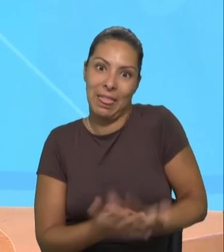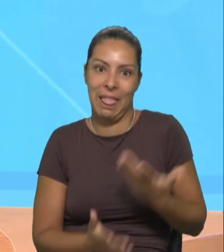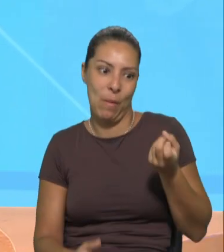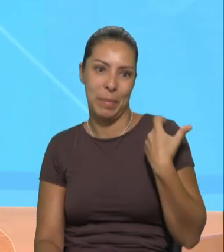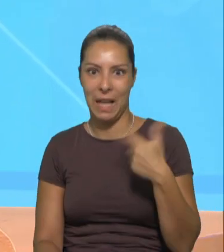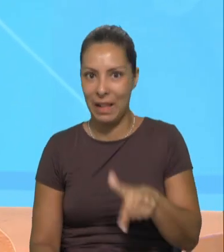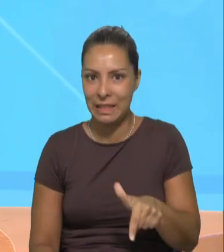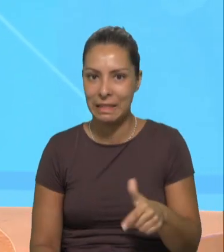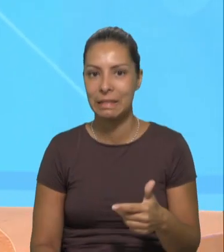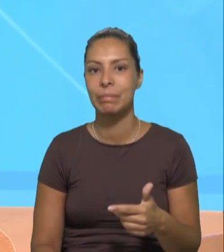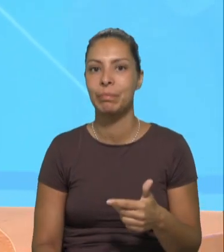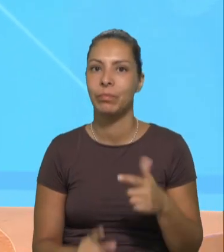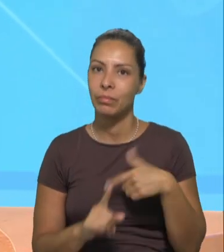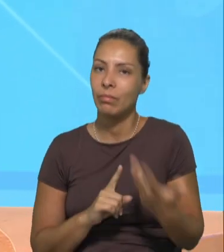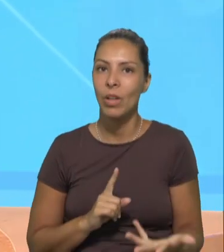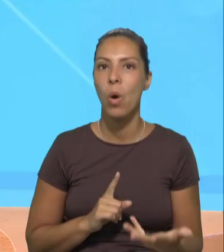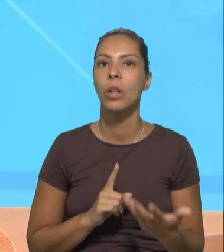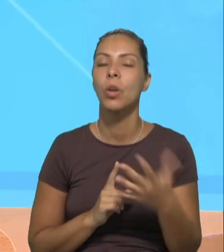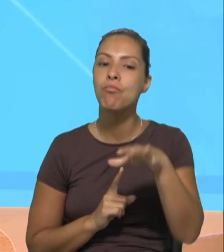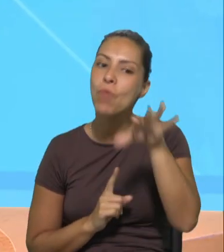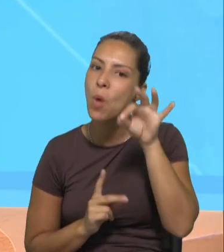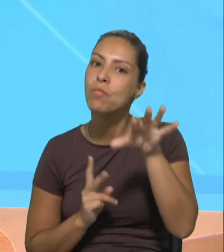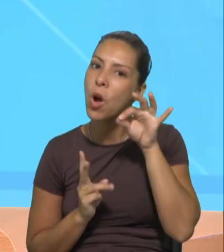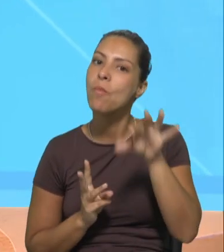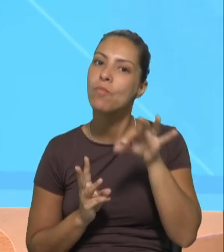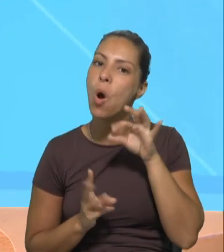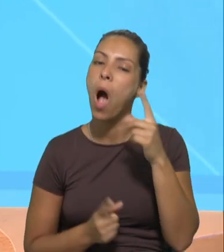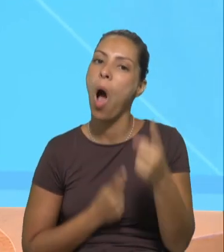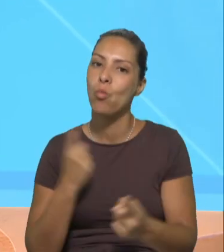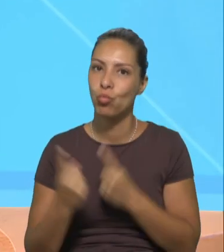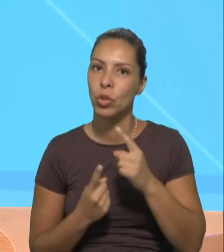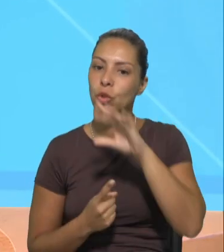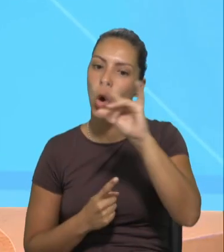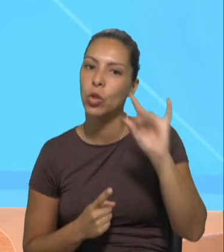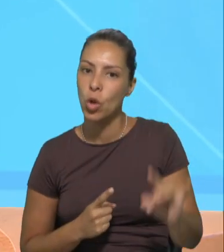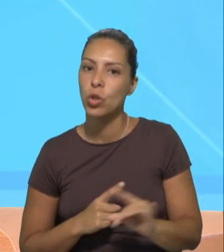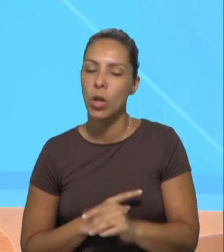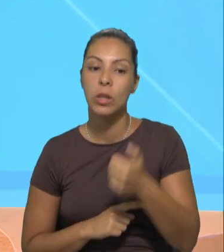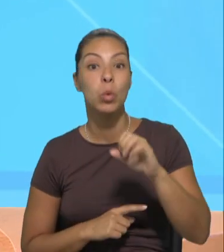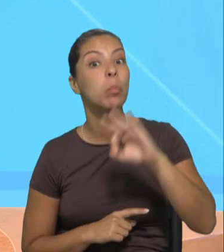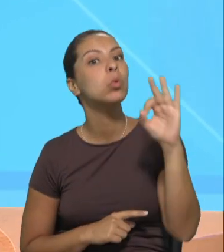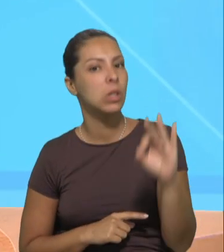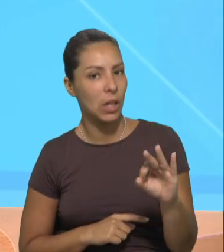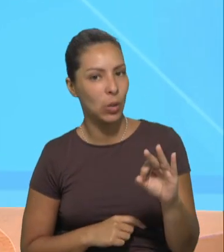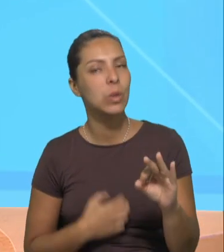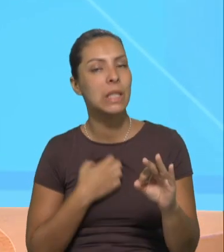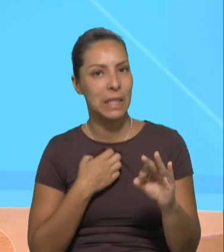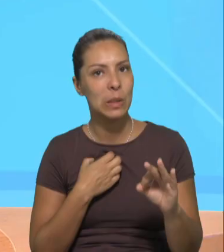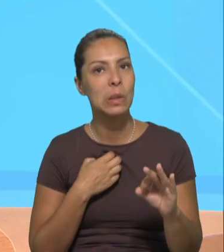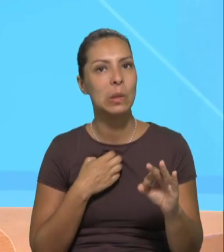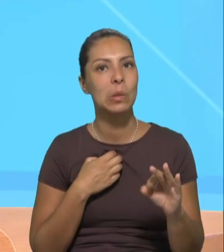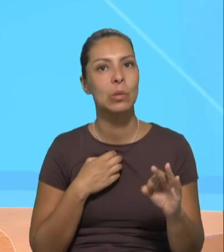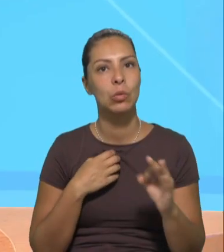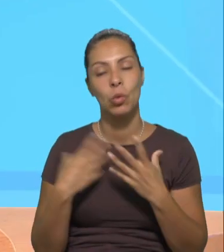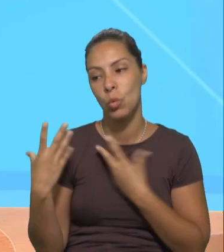sou capaz sou capaz de identificar aqui também quase 50% de momentos em que estamos com amigos,